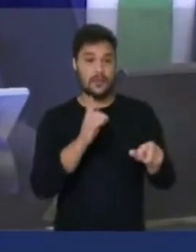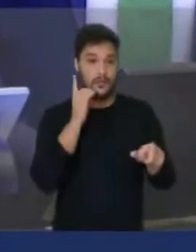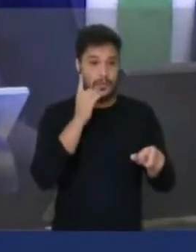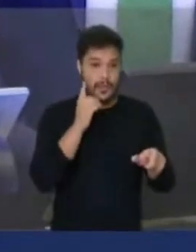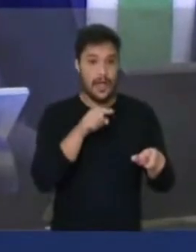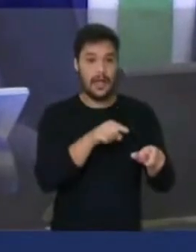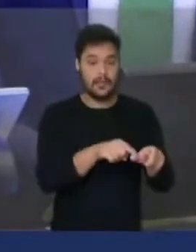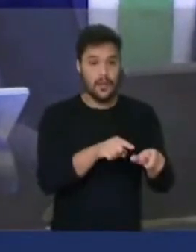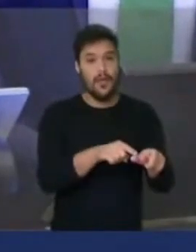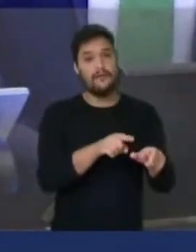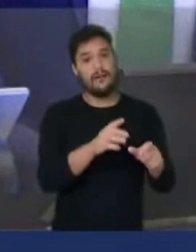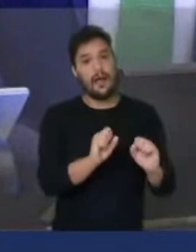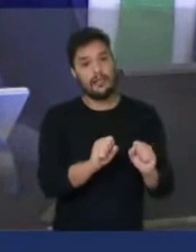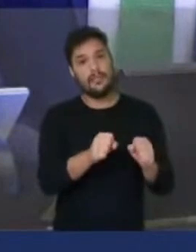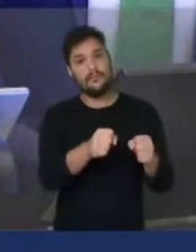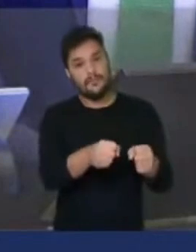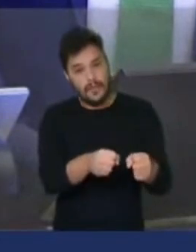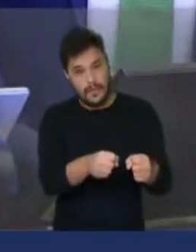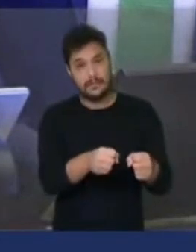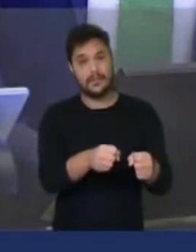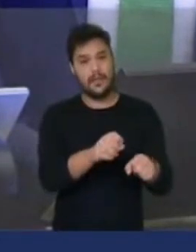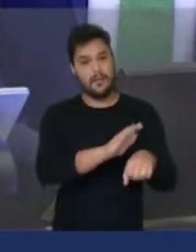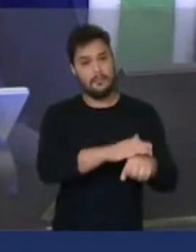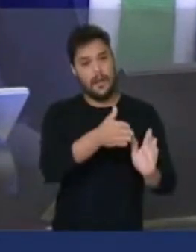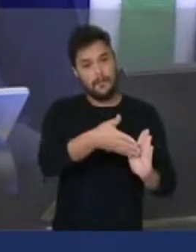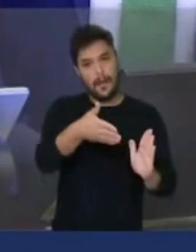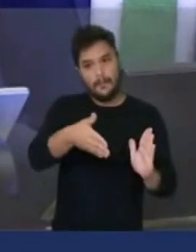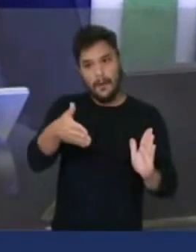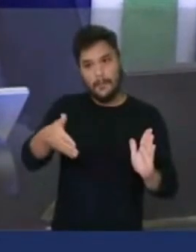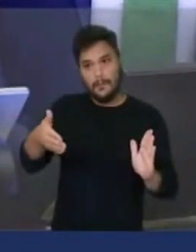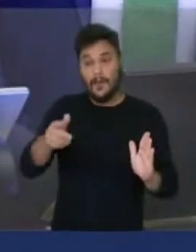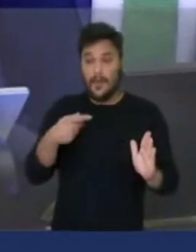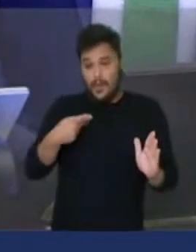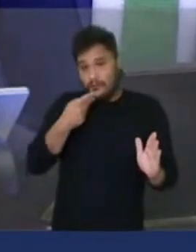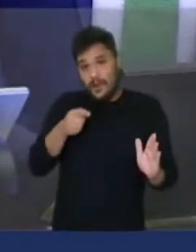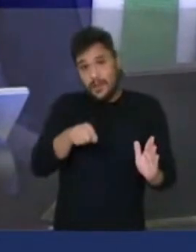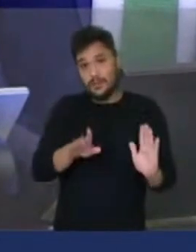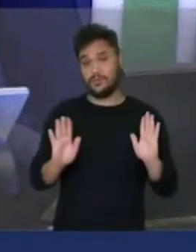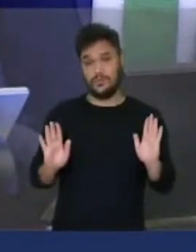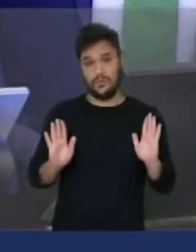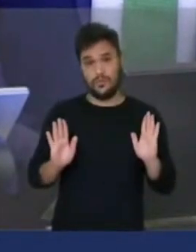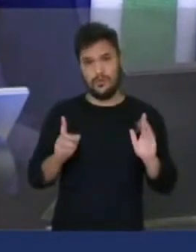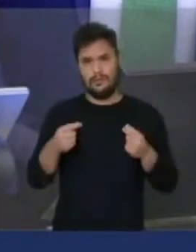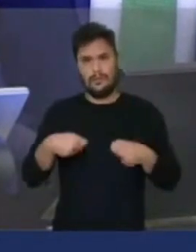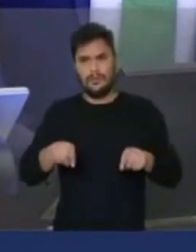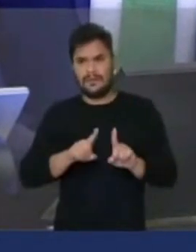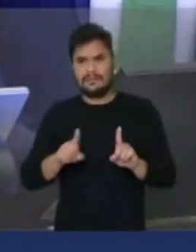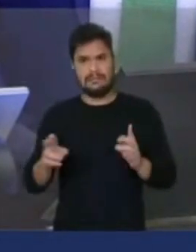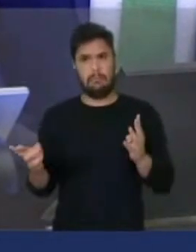deputado faz a sua defesa e é isso sucessivamente não precisa recorrer porque eu respondi a questão dela